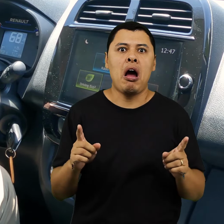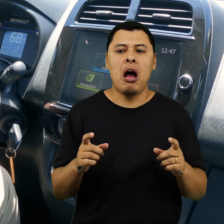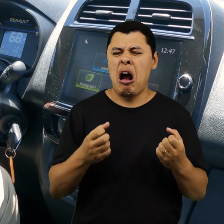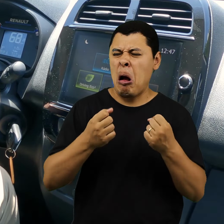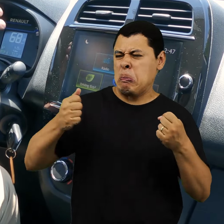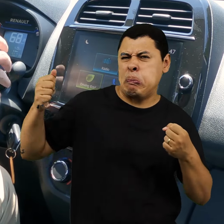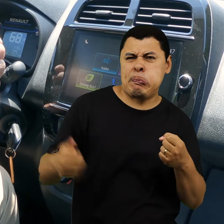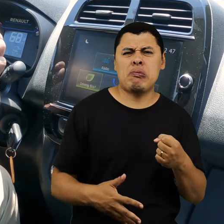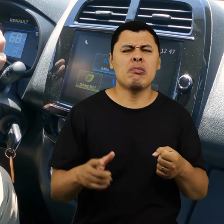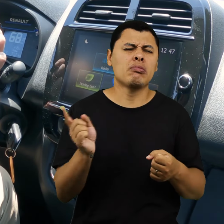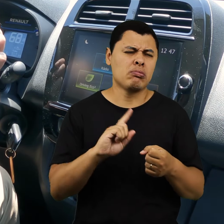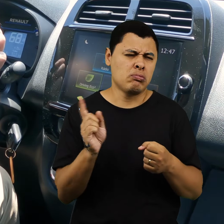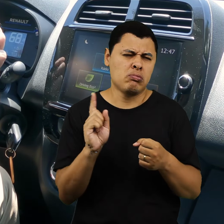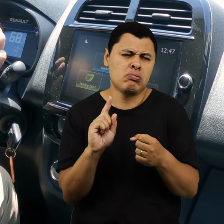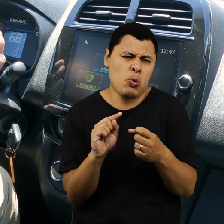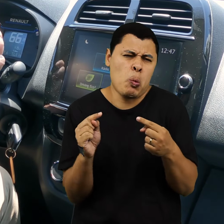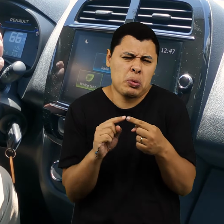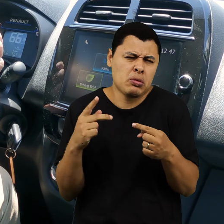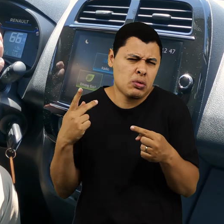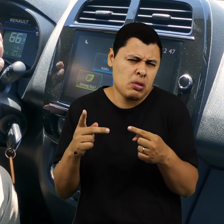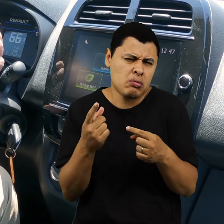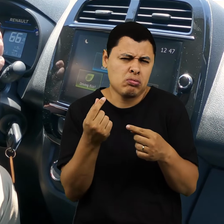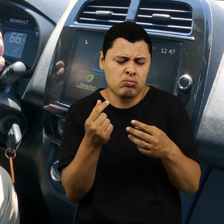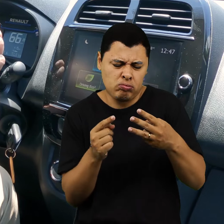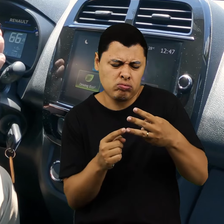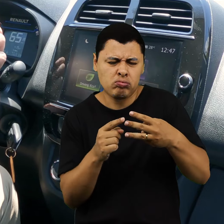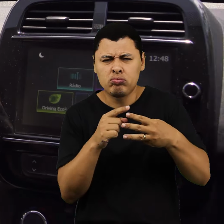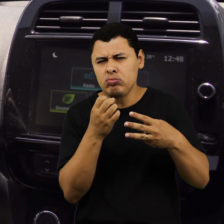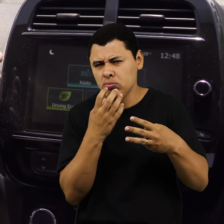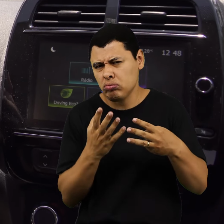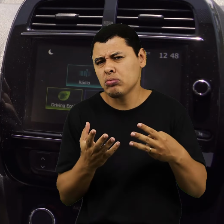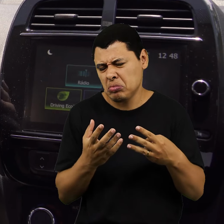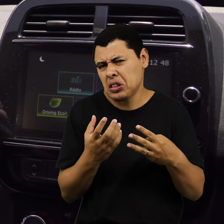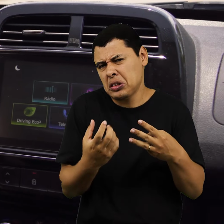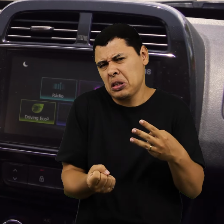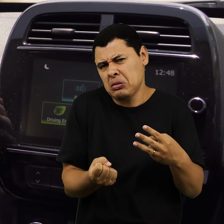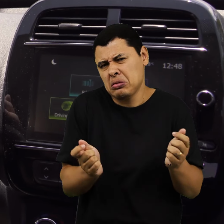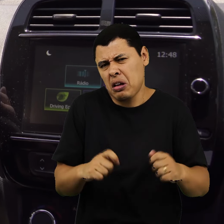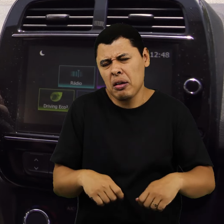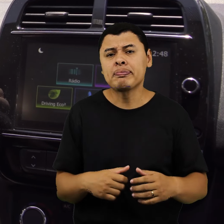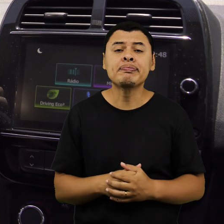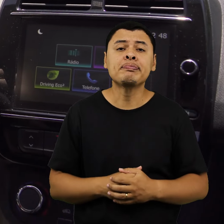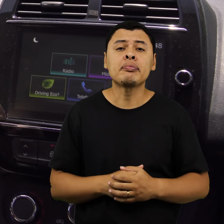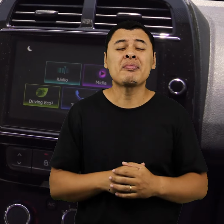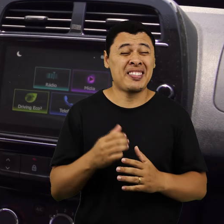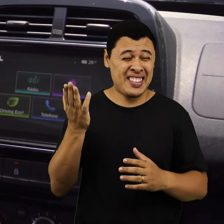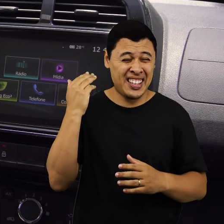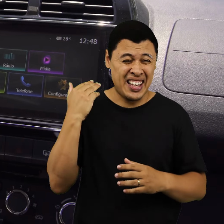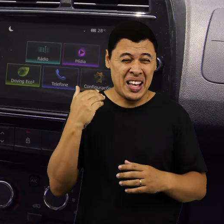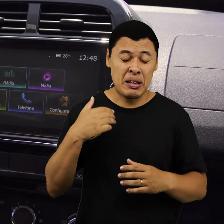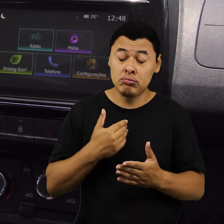simplório. Tá correto dentro da categoria, né? Então tá bem aceitável. E uma das coisas que mais me incomodava no Kwid,